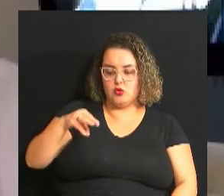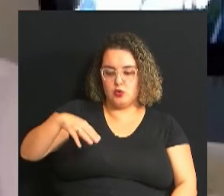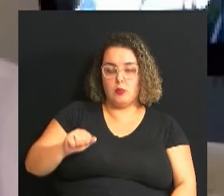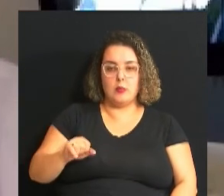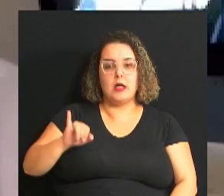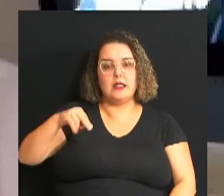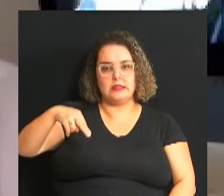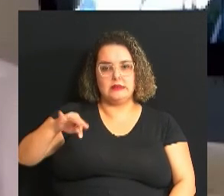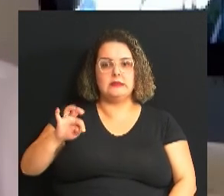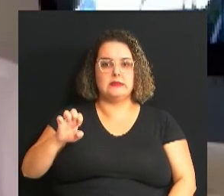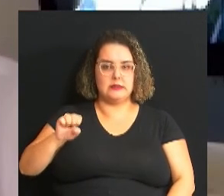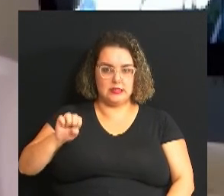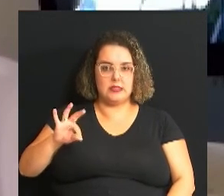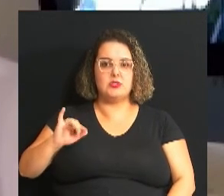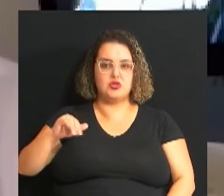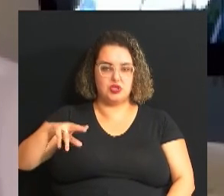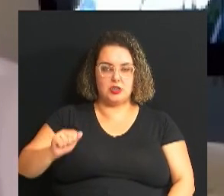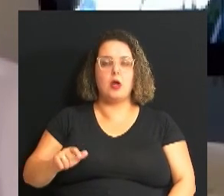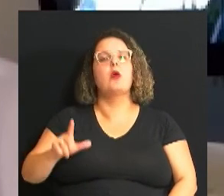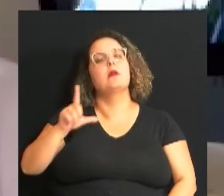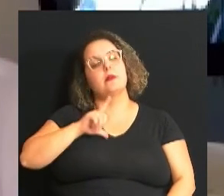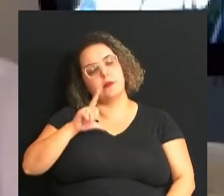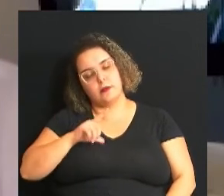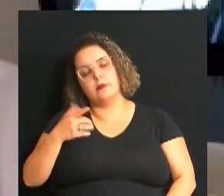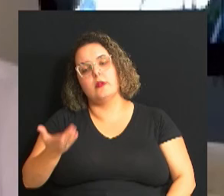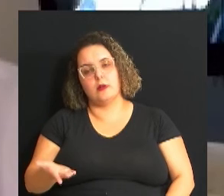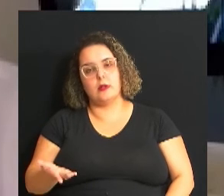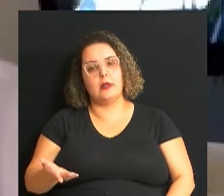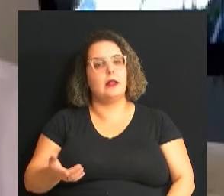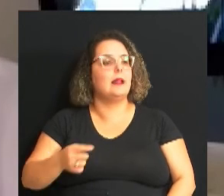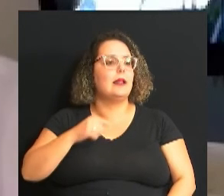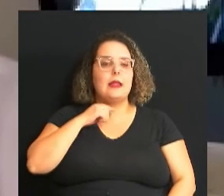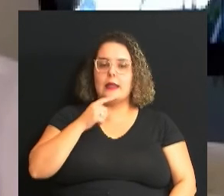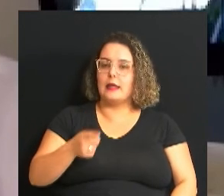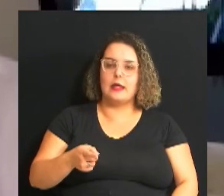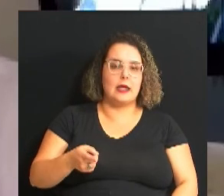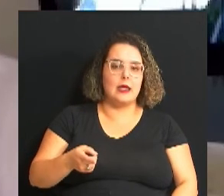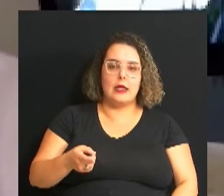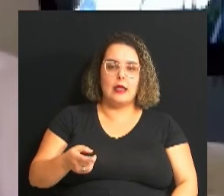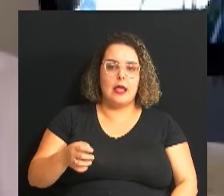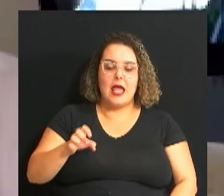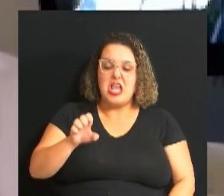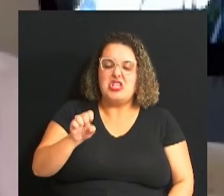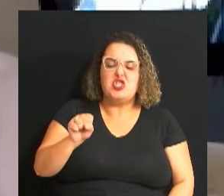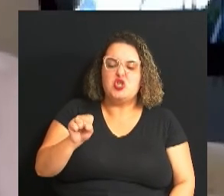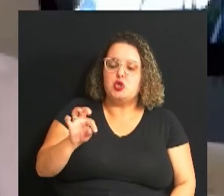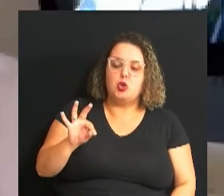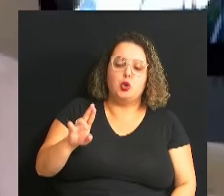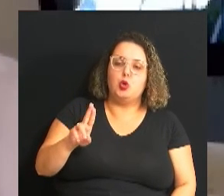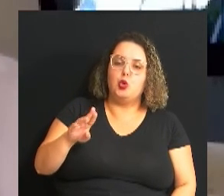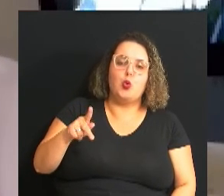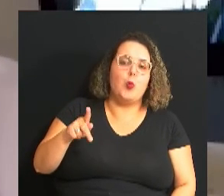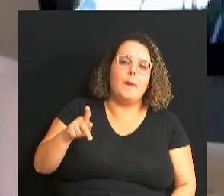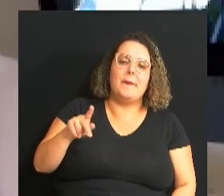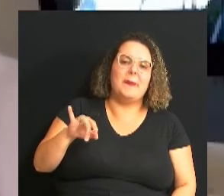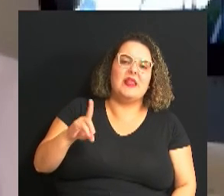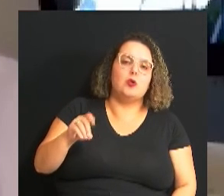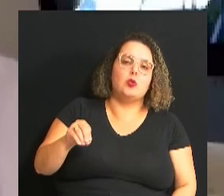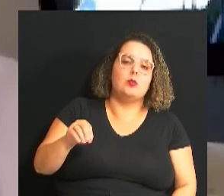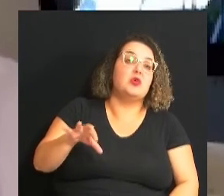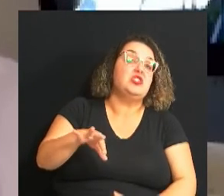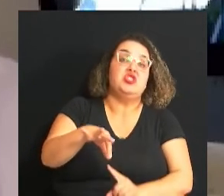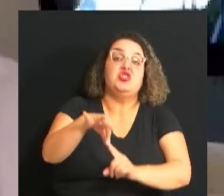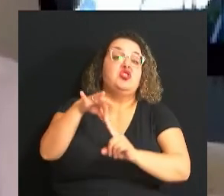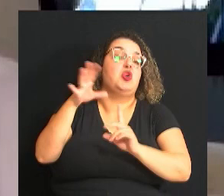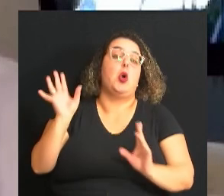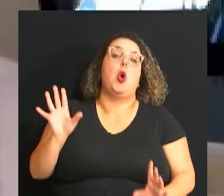existe um motivo para isso. Ninguém é estúpido o suficiente para fazer um estoma por uma questão de escolha. Você faz